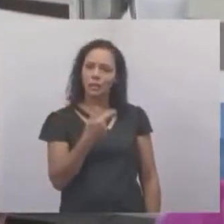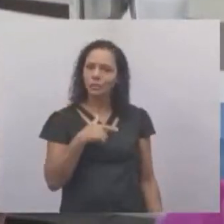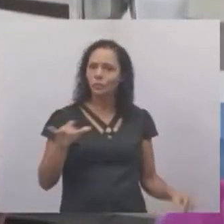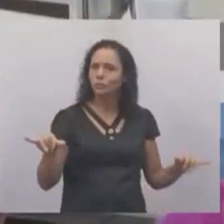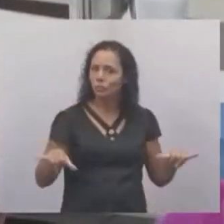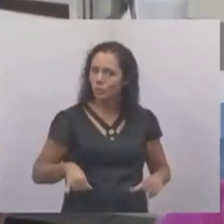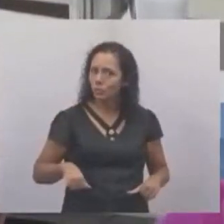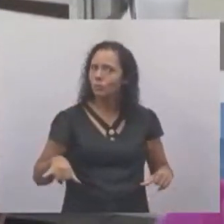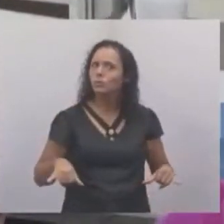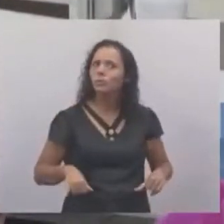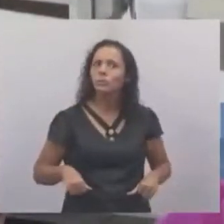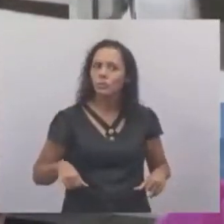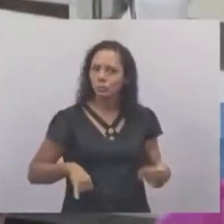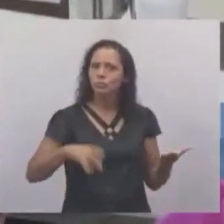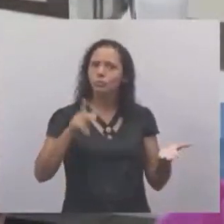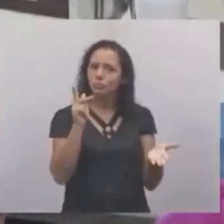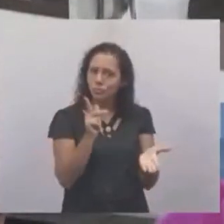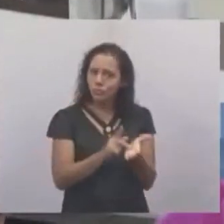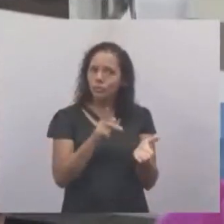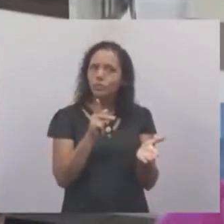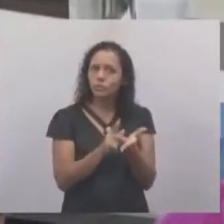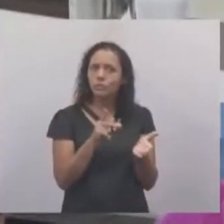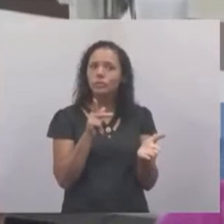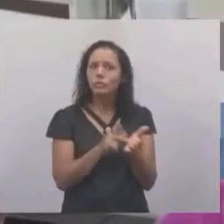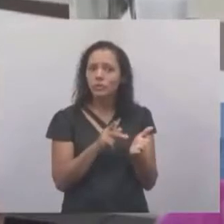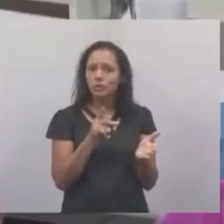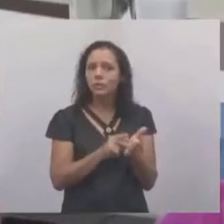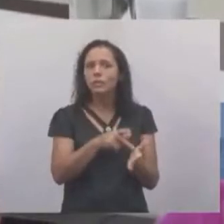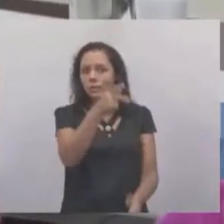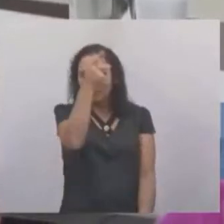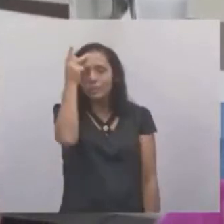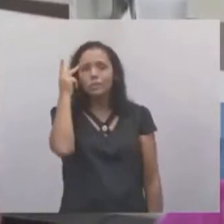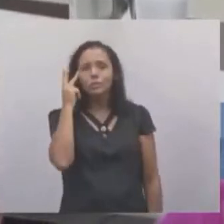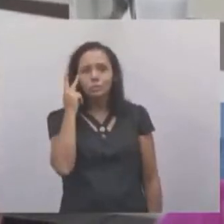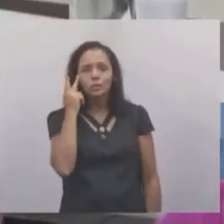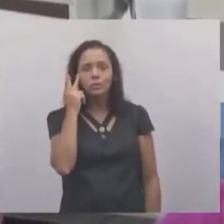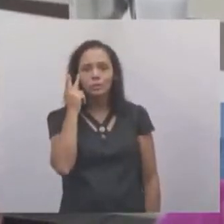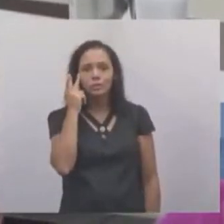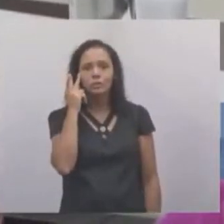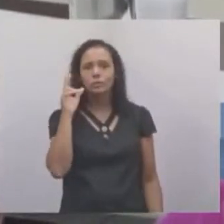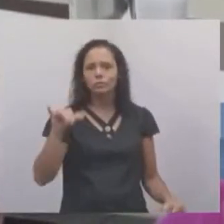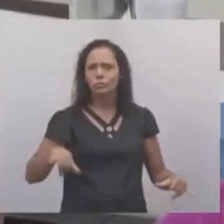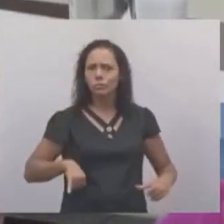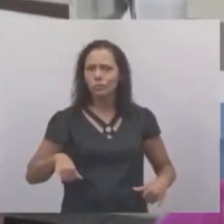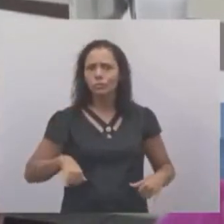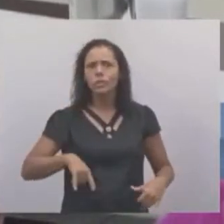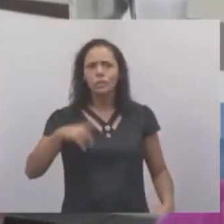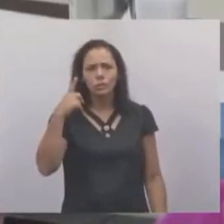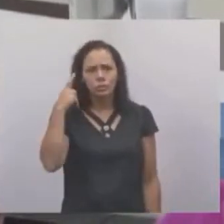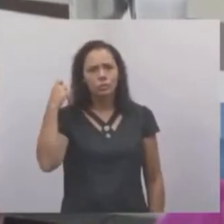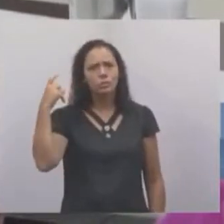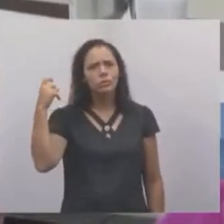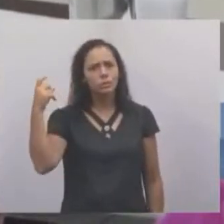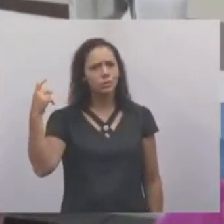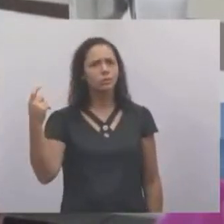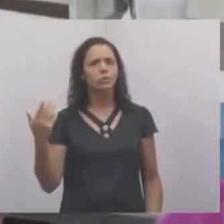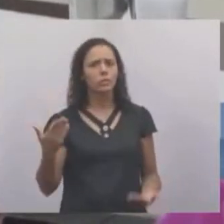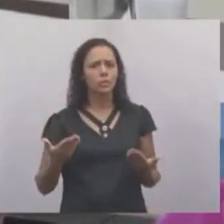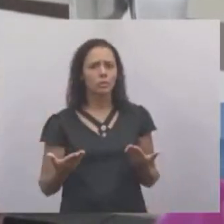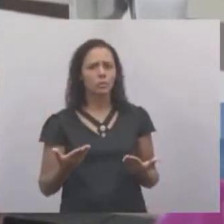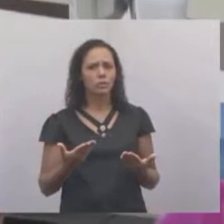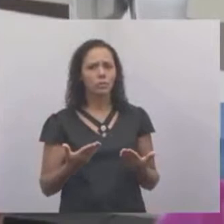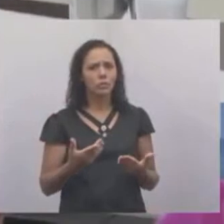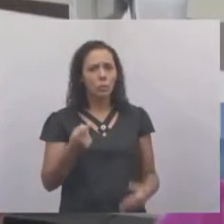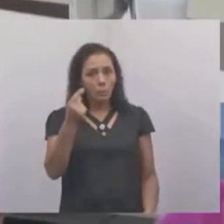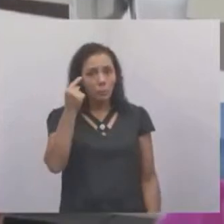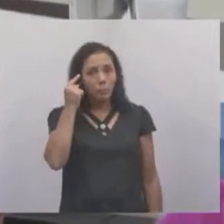ficou um limão. Ficou um limão na casa das pessoas, um famoso limão mesmo, azedo. E olha o